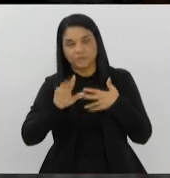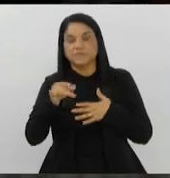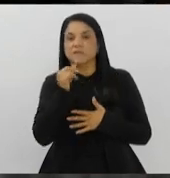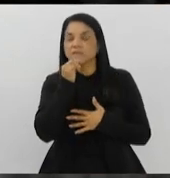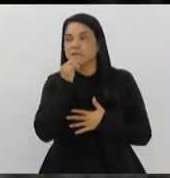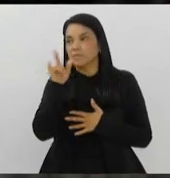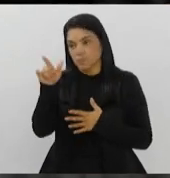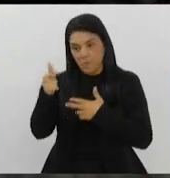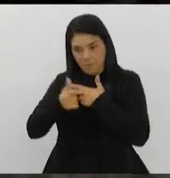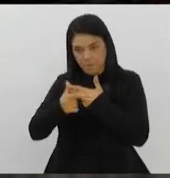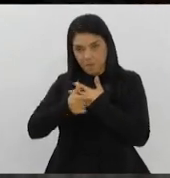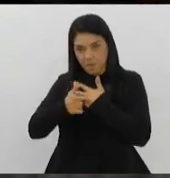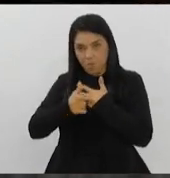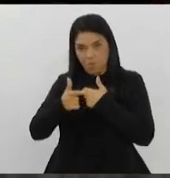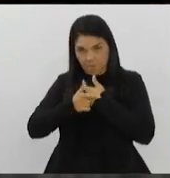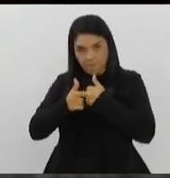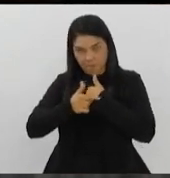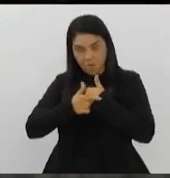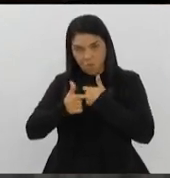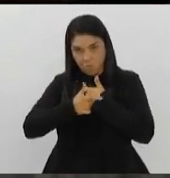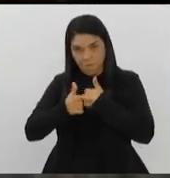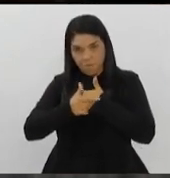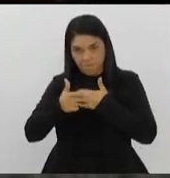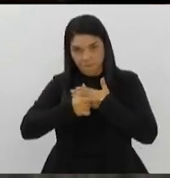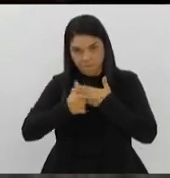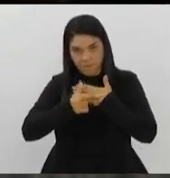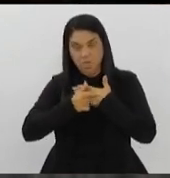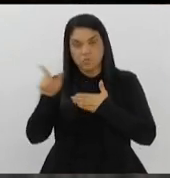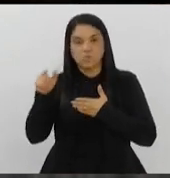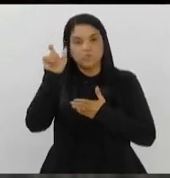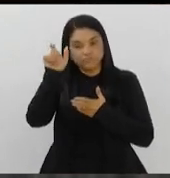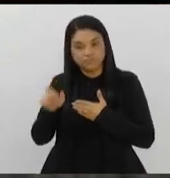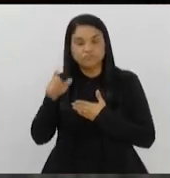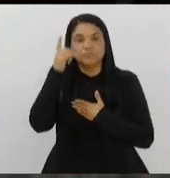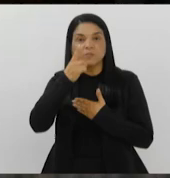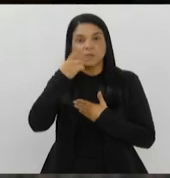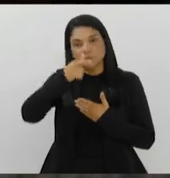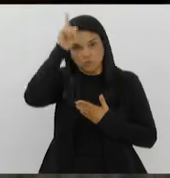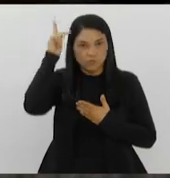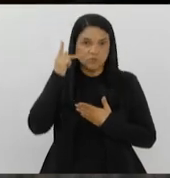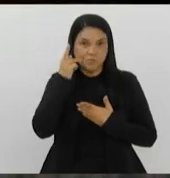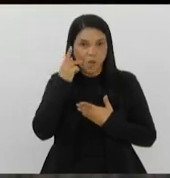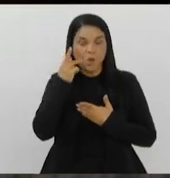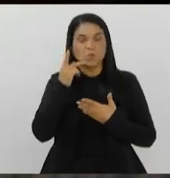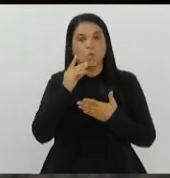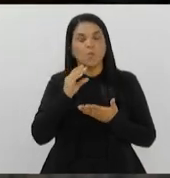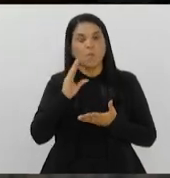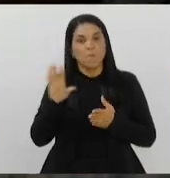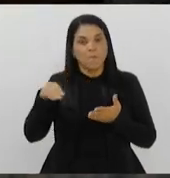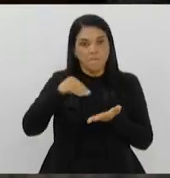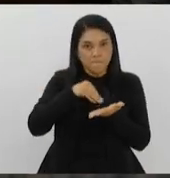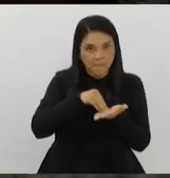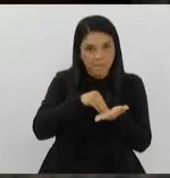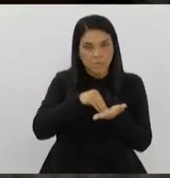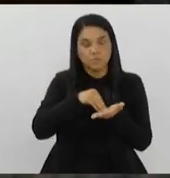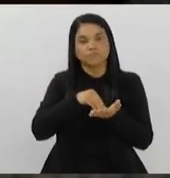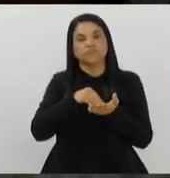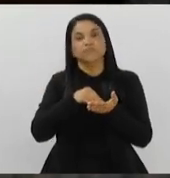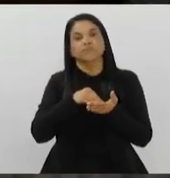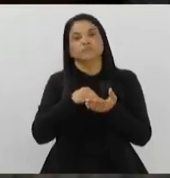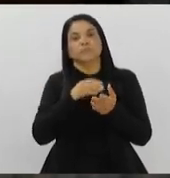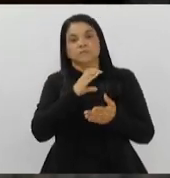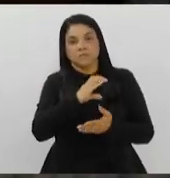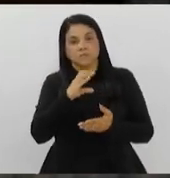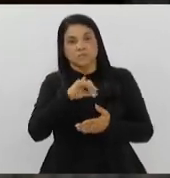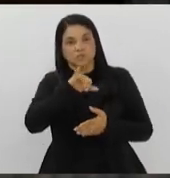deputado Luiz Paulo, não só como membro da CCJ, desde o último mandato, também em outros mandatos.